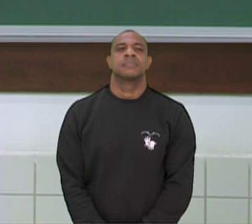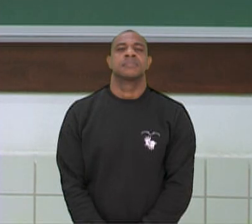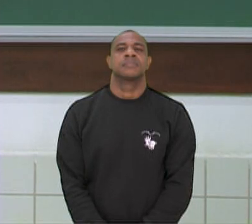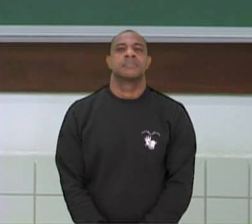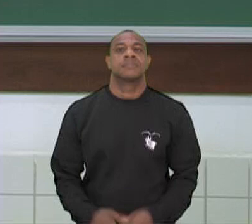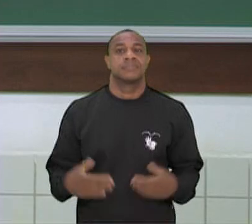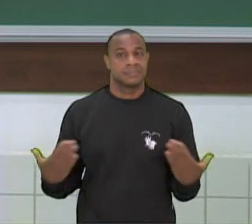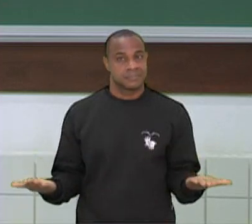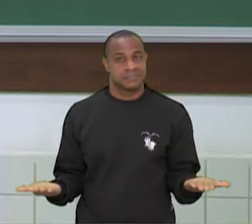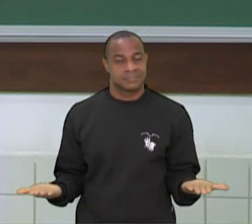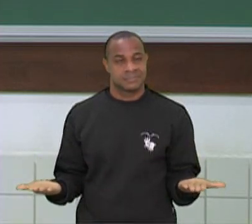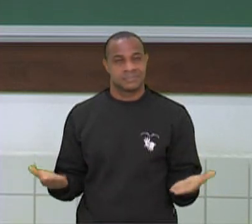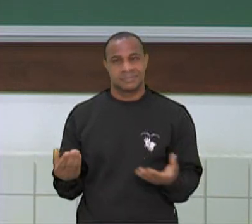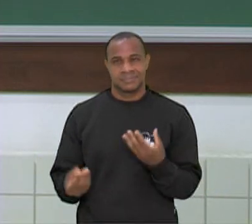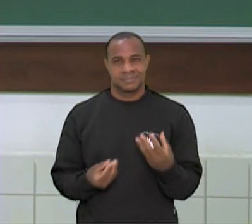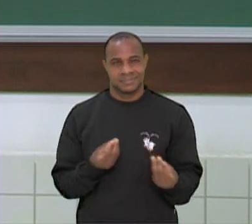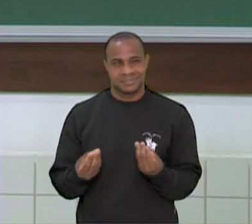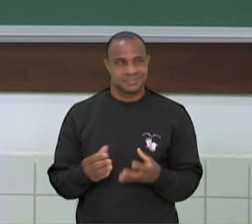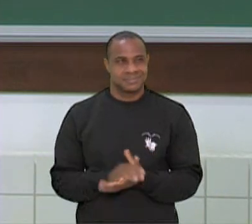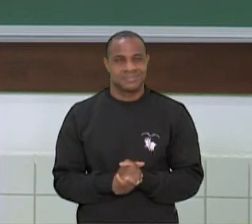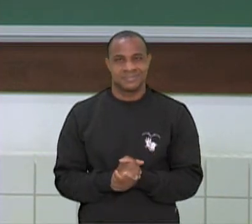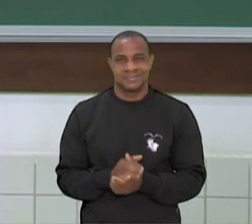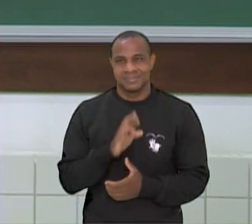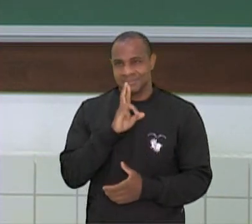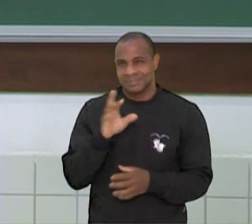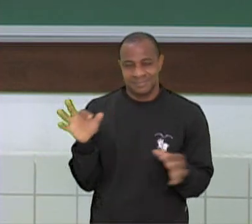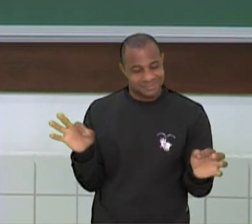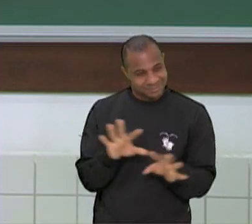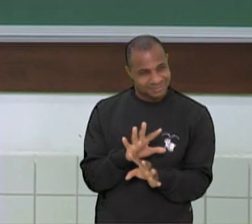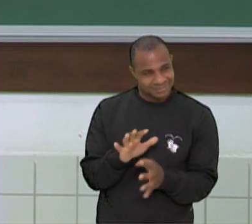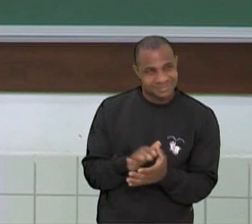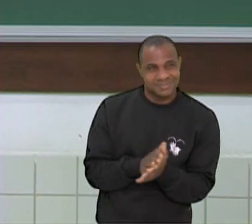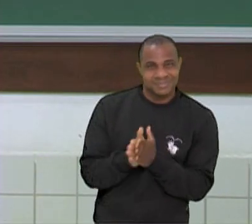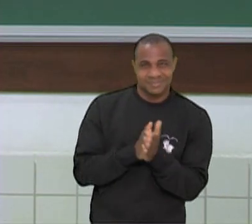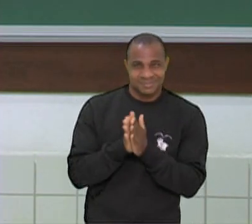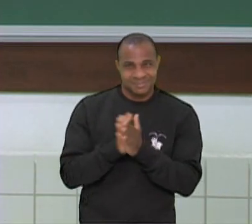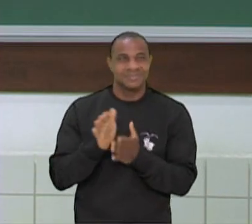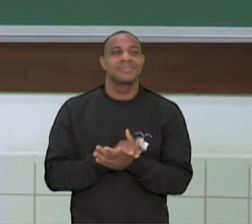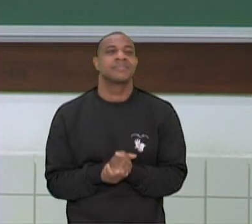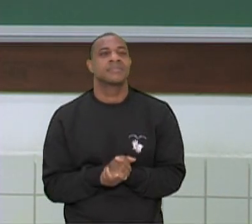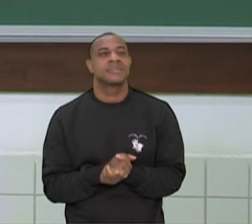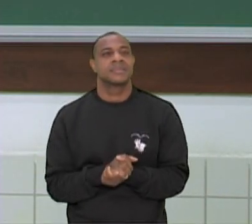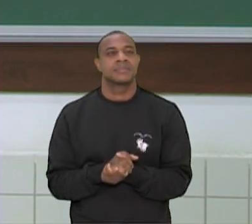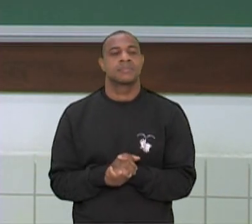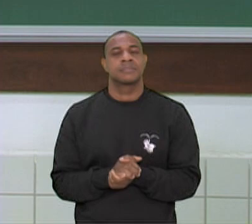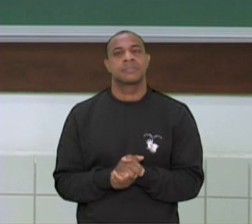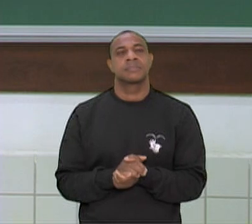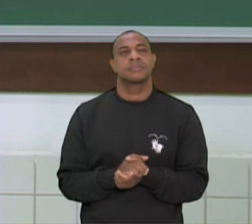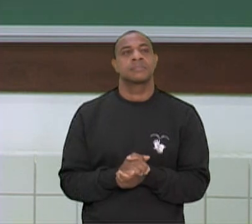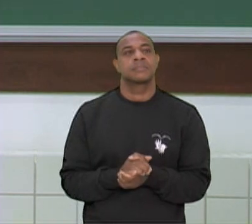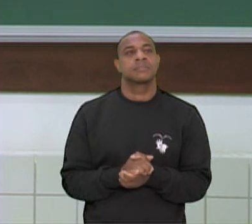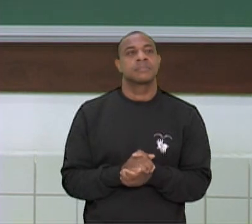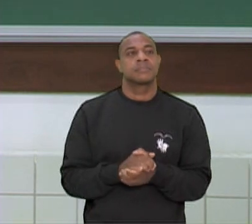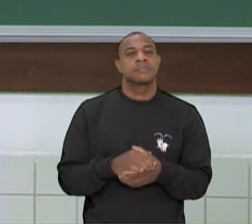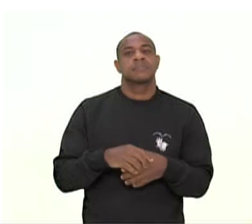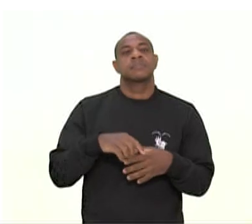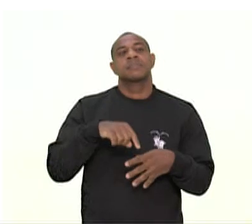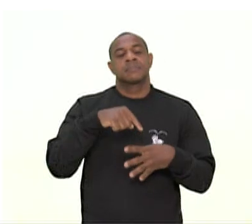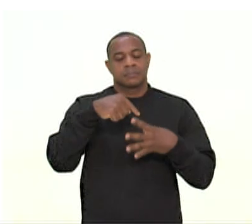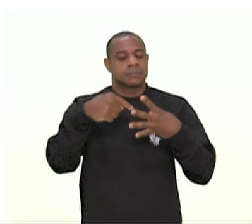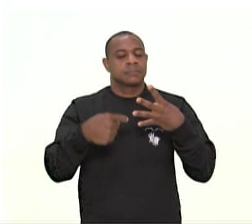E aí, galera, tô me aquecendo aqui já, pronto para a resposta? Vamos lá? Uhul! Assinale a alternativa correta,